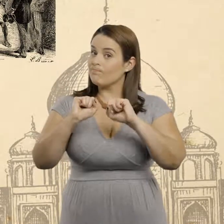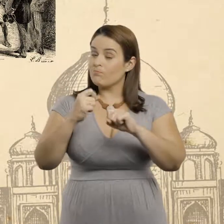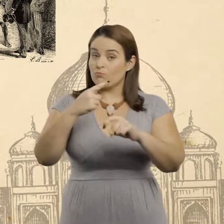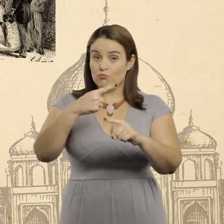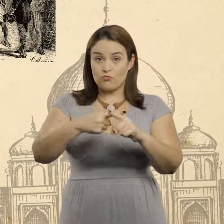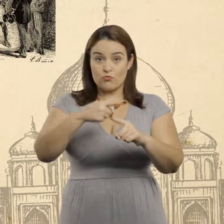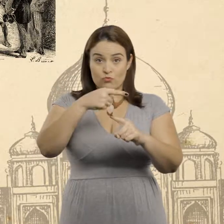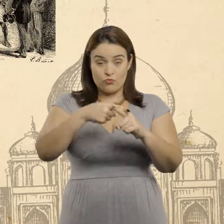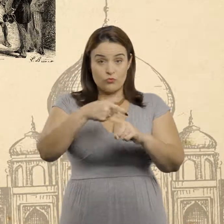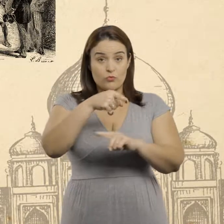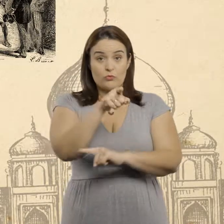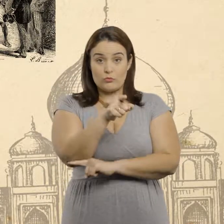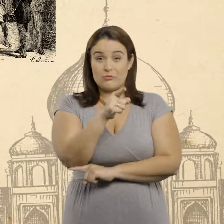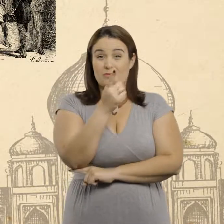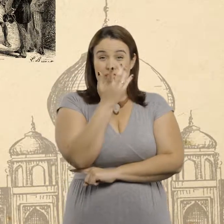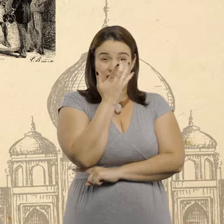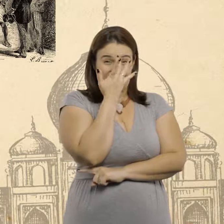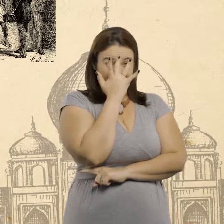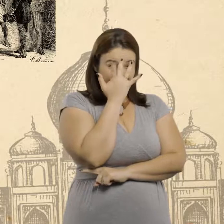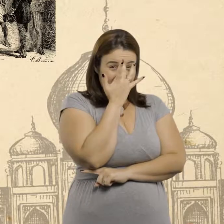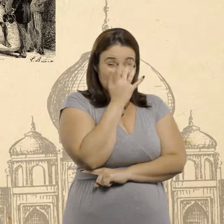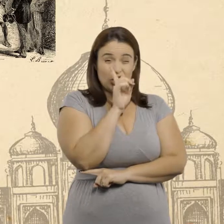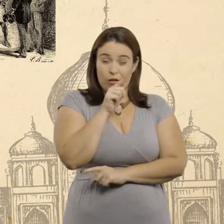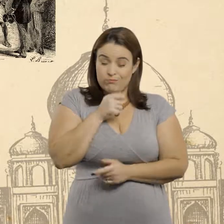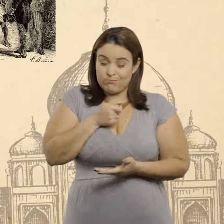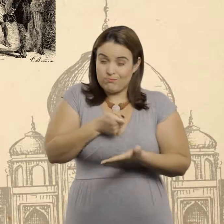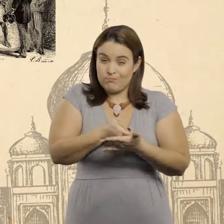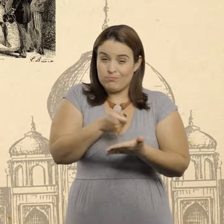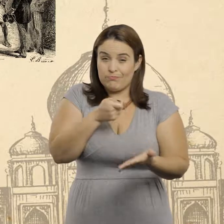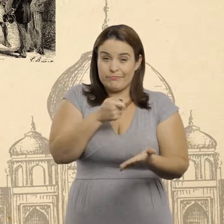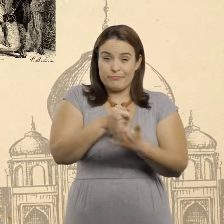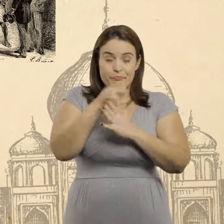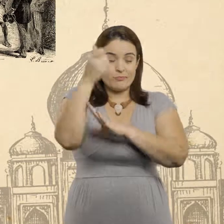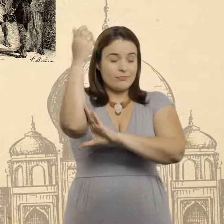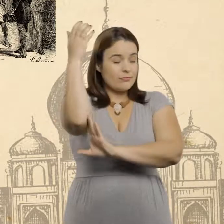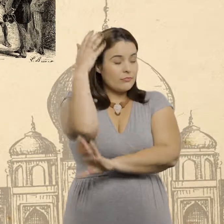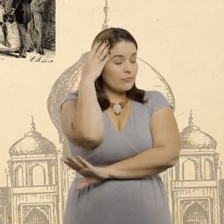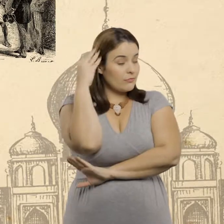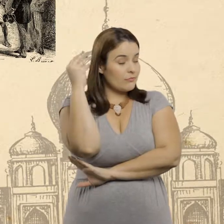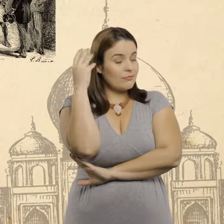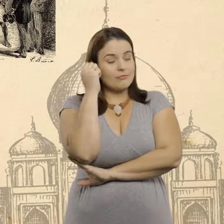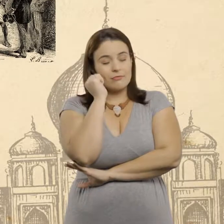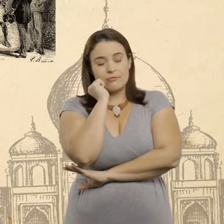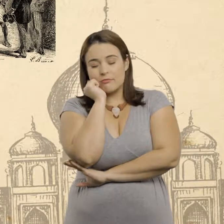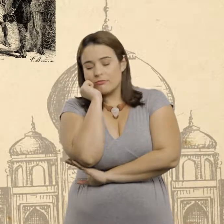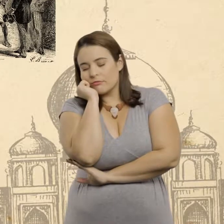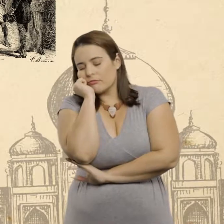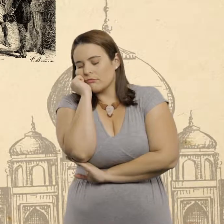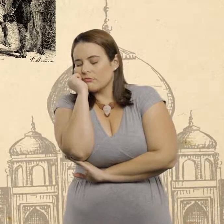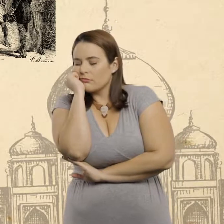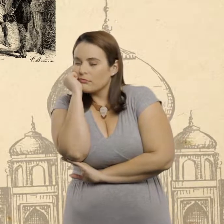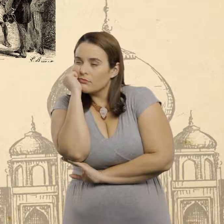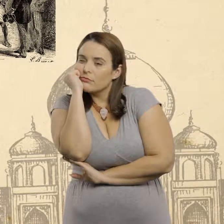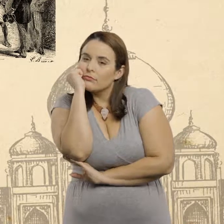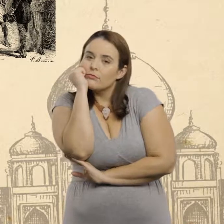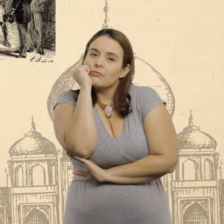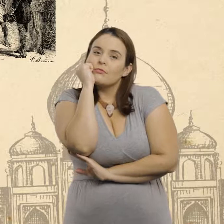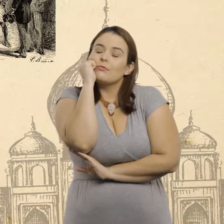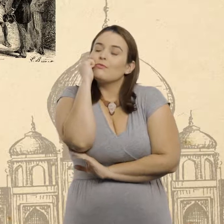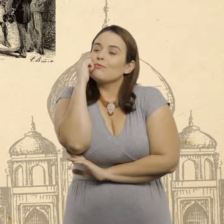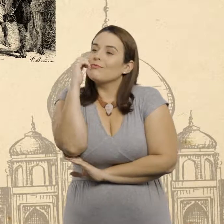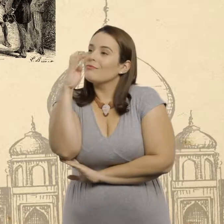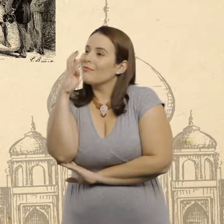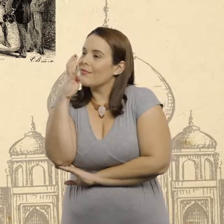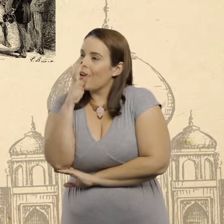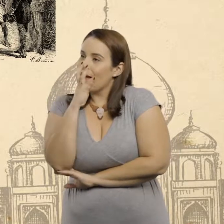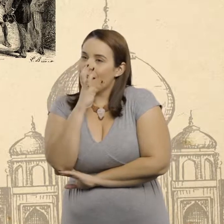muito rígidos com seus costumes. Passepartout acordou e ficou olhando a paisagem. Ele estava encantado com a paisagem